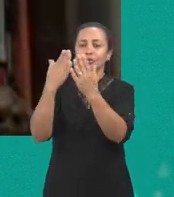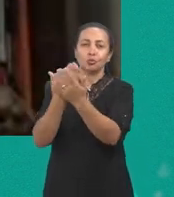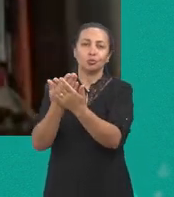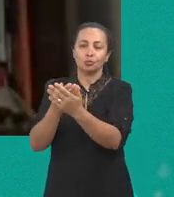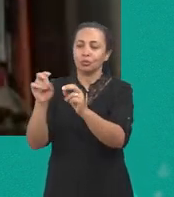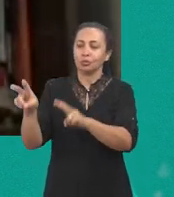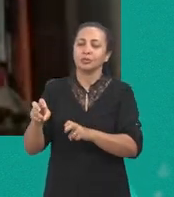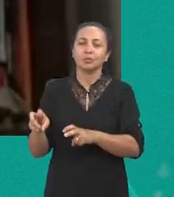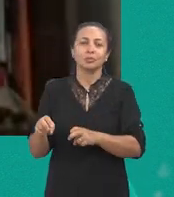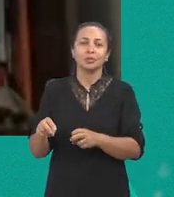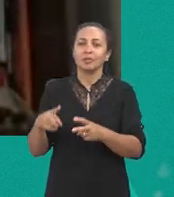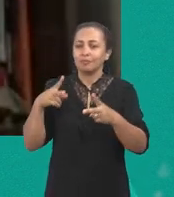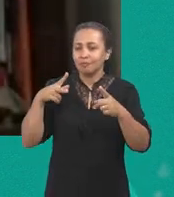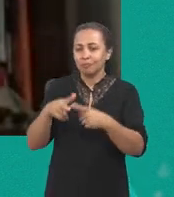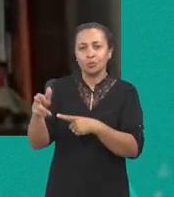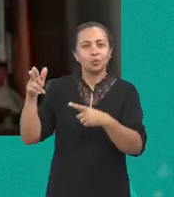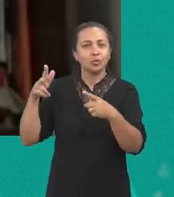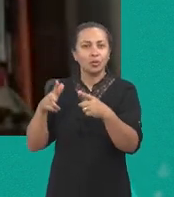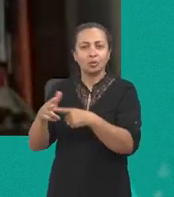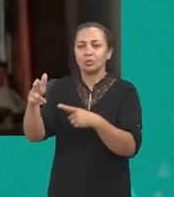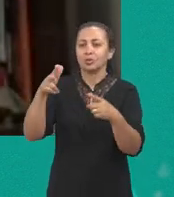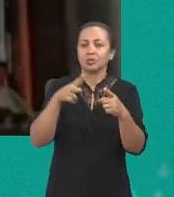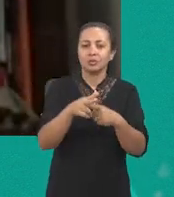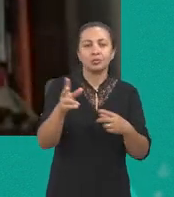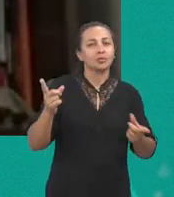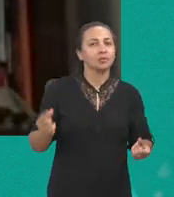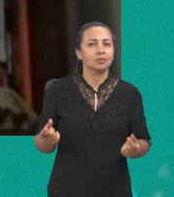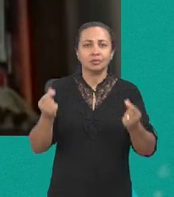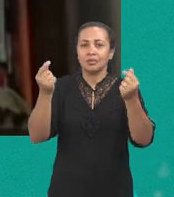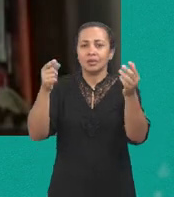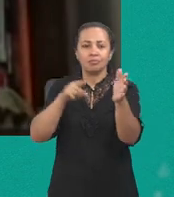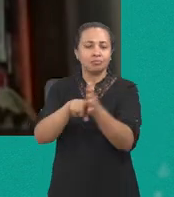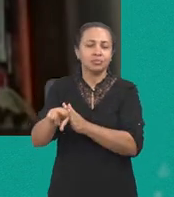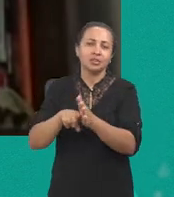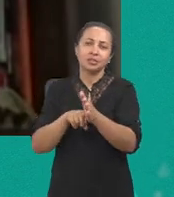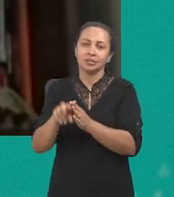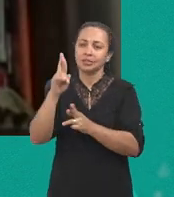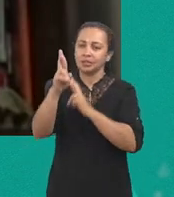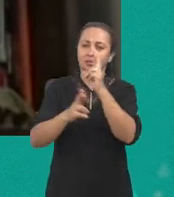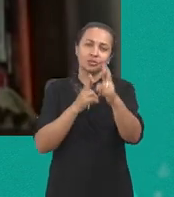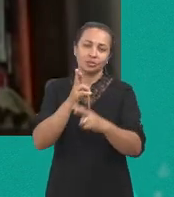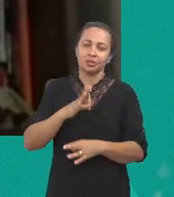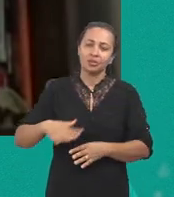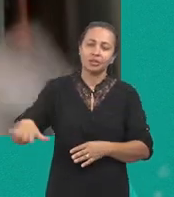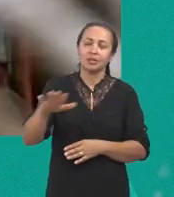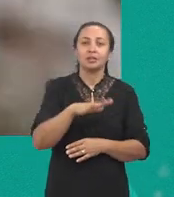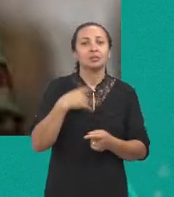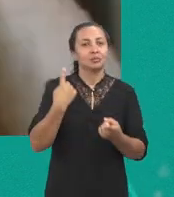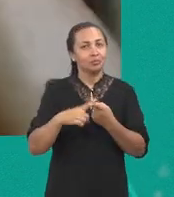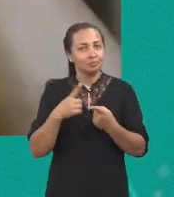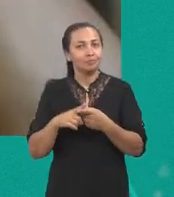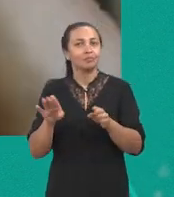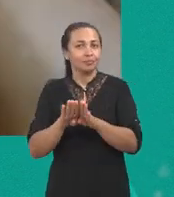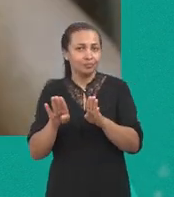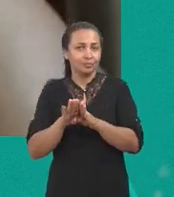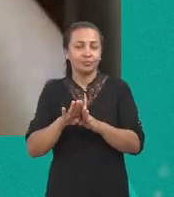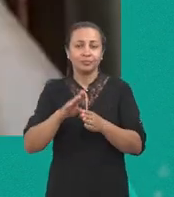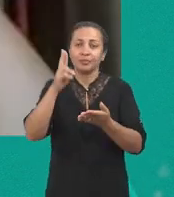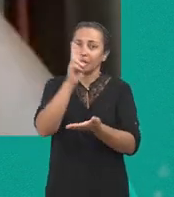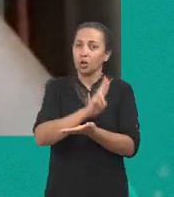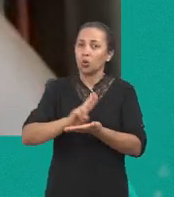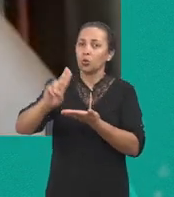toda uma série né de recorte também o financiamento das pesquisas relacionadas à área Porque clusive